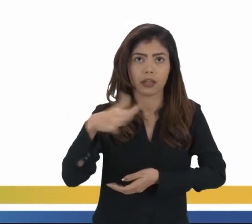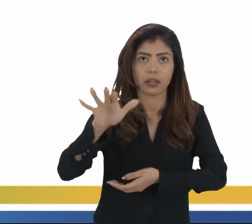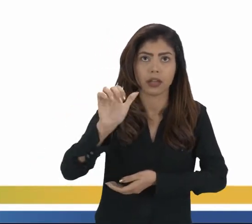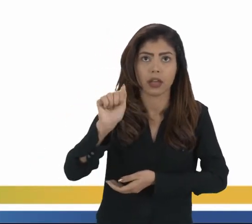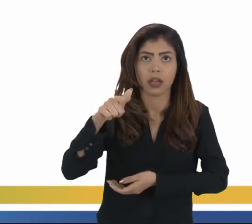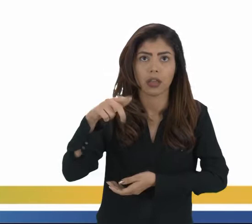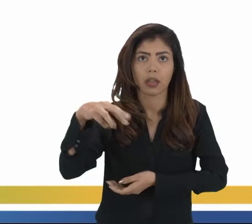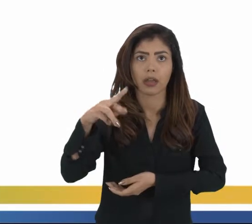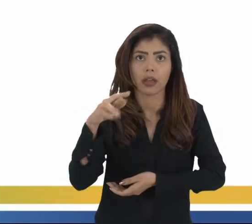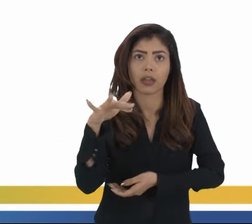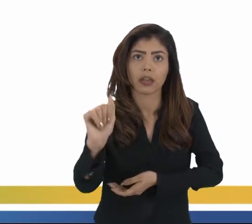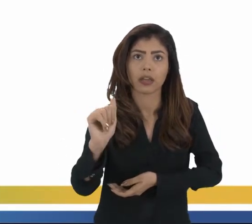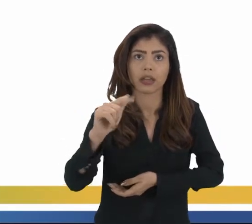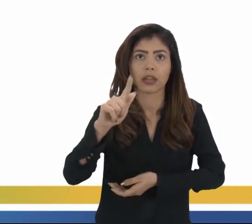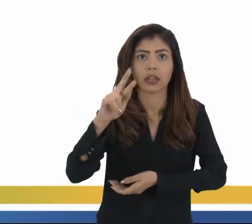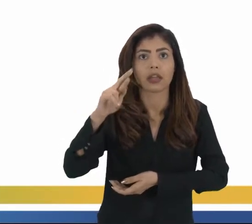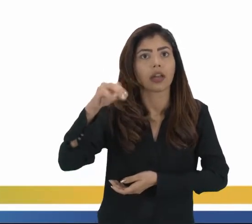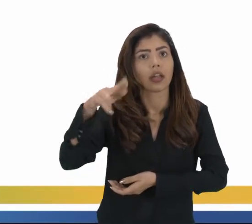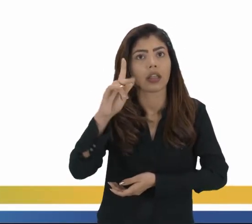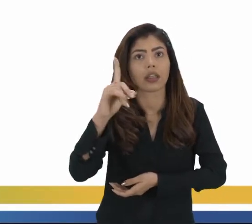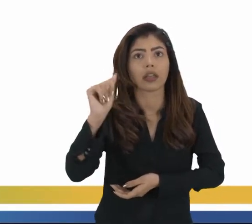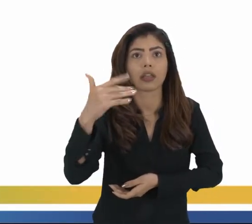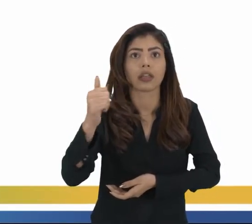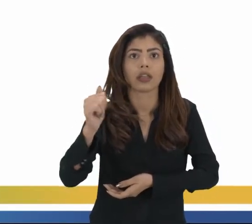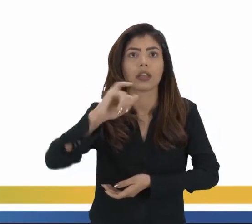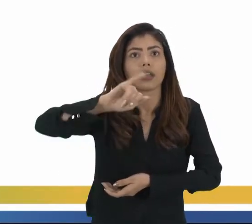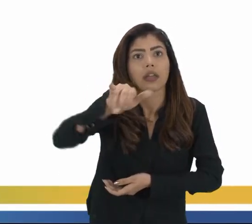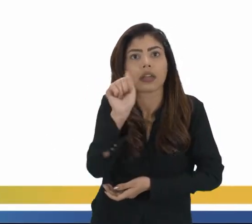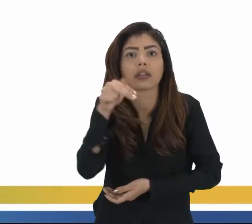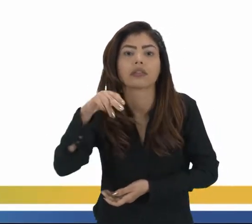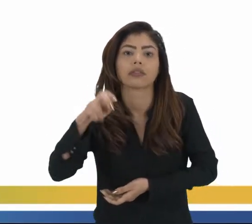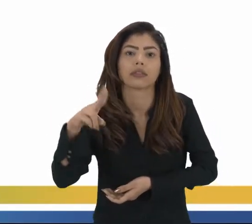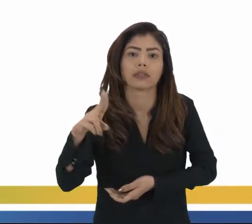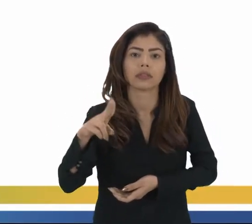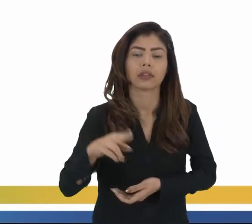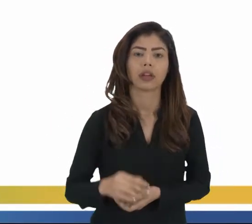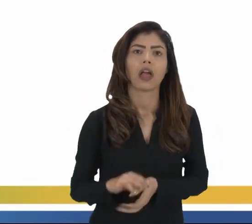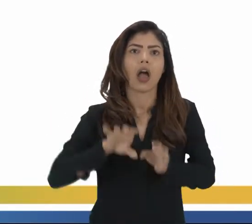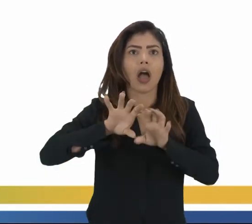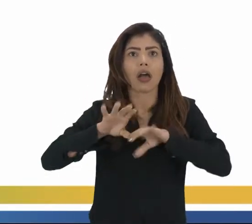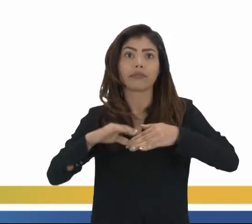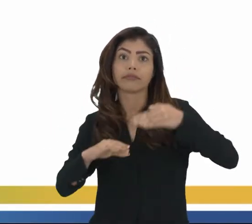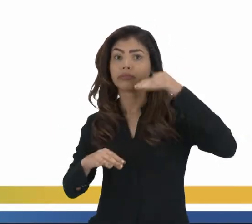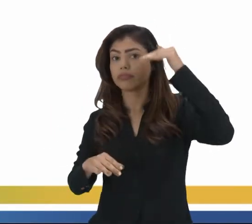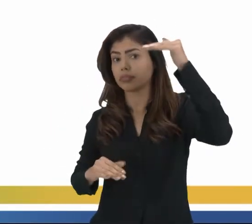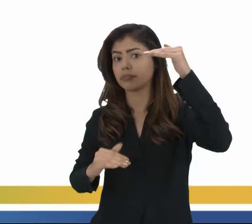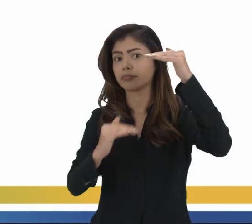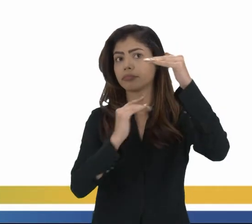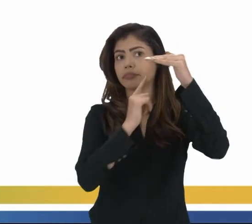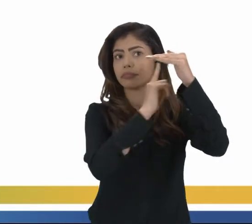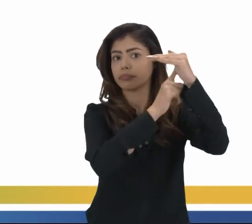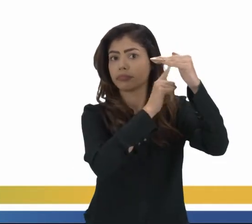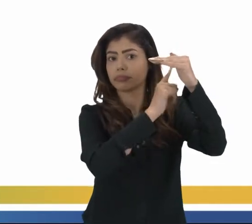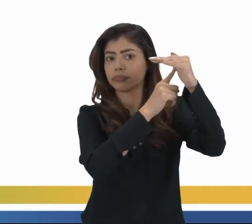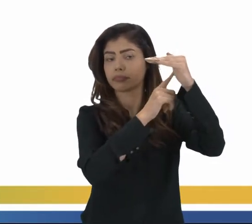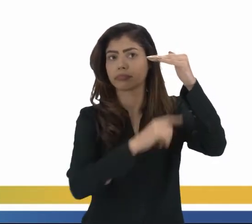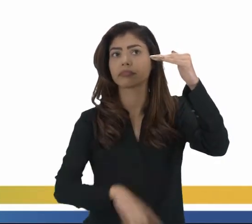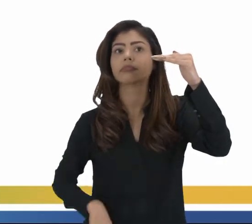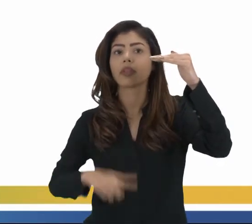Almeria, Granada e Jaén. No canto superior direito, a gente consegue